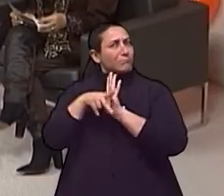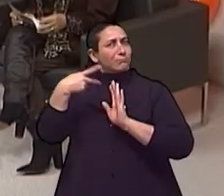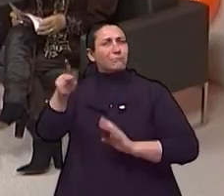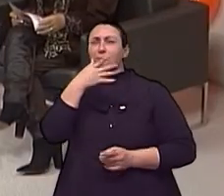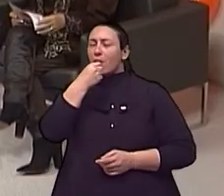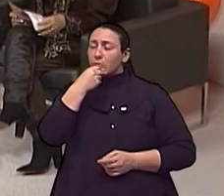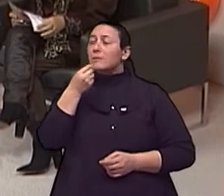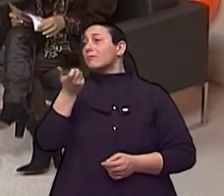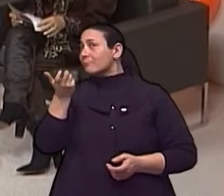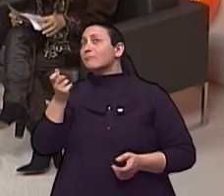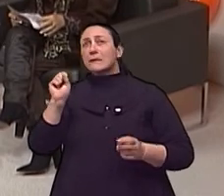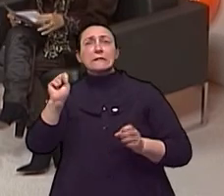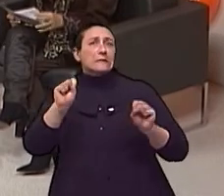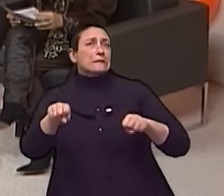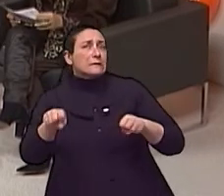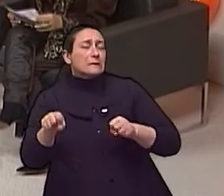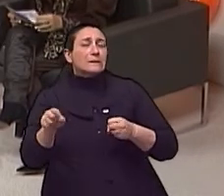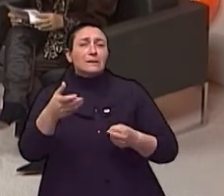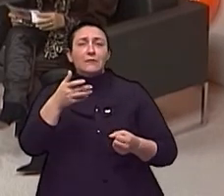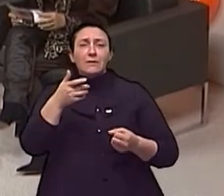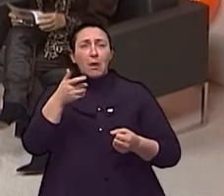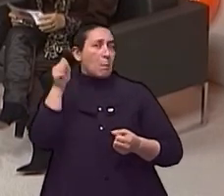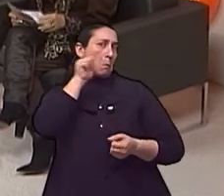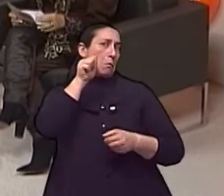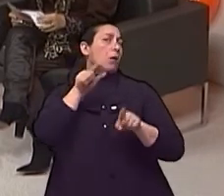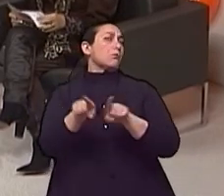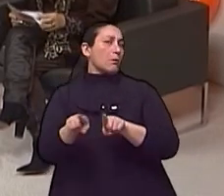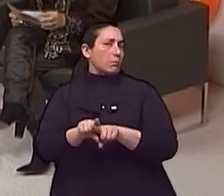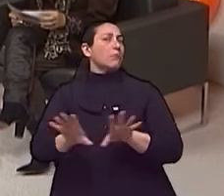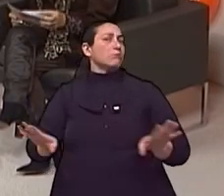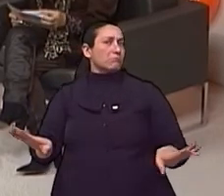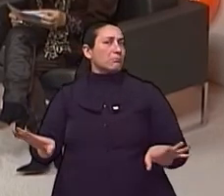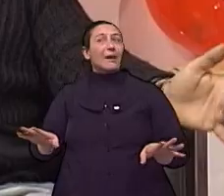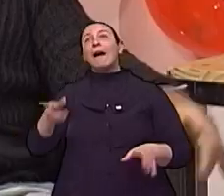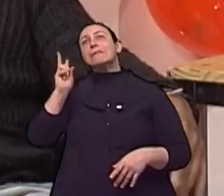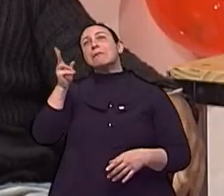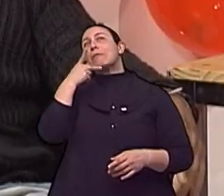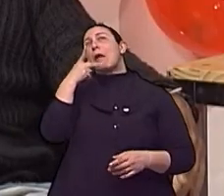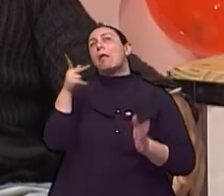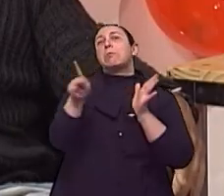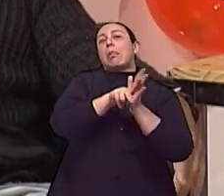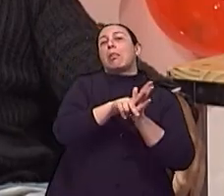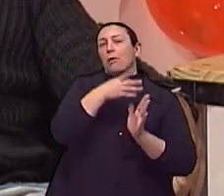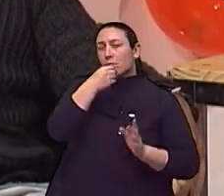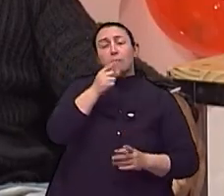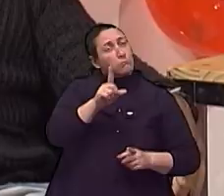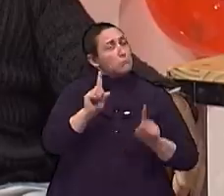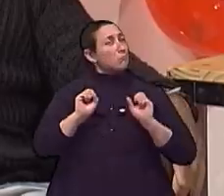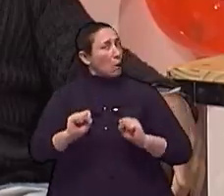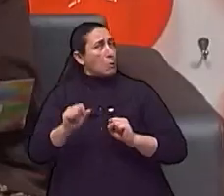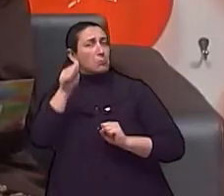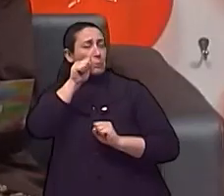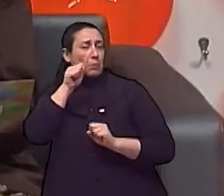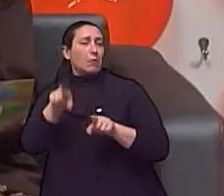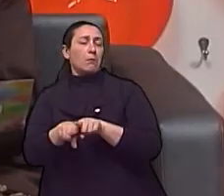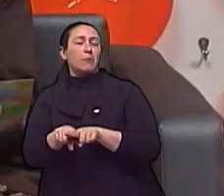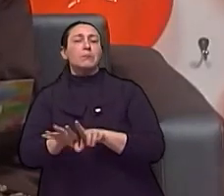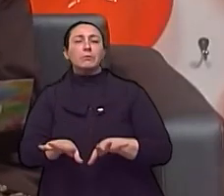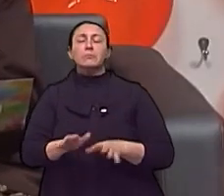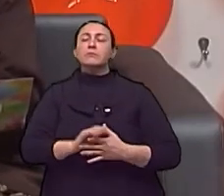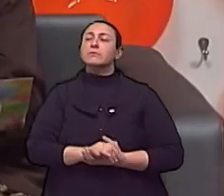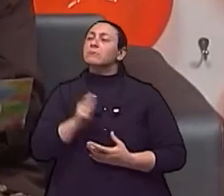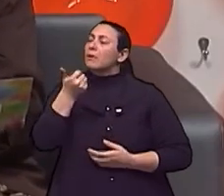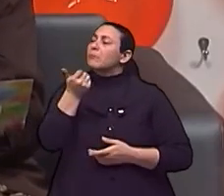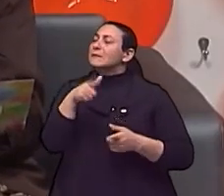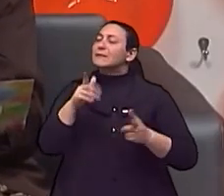é muito mais vou machucar e vou fazer a torção também as mulheres também podem fazer as coisas que internacionalmente são masculinas Claro claro e para essa